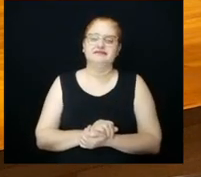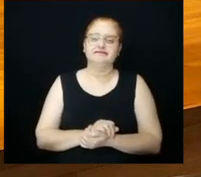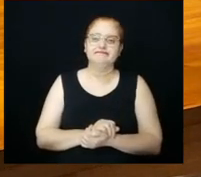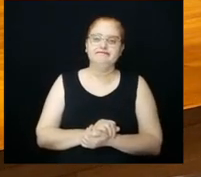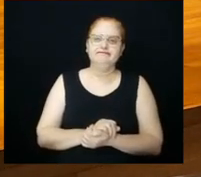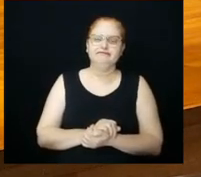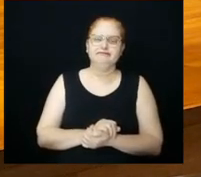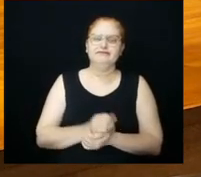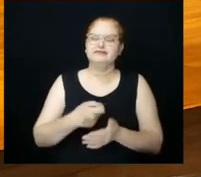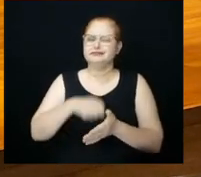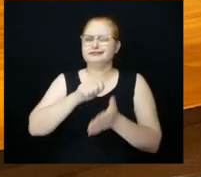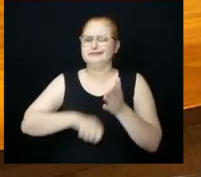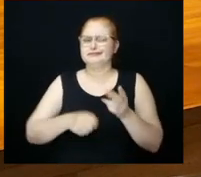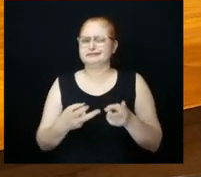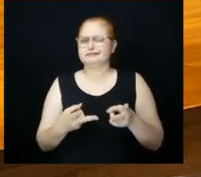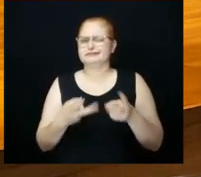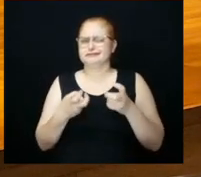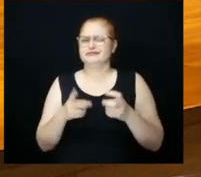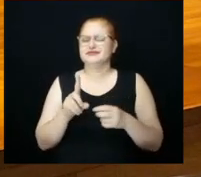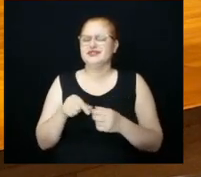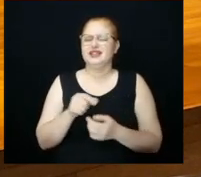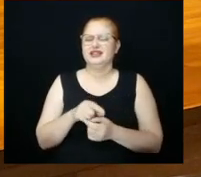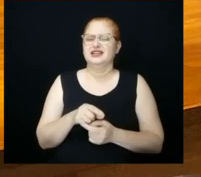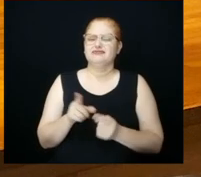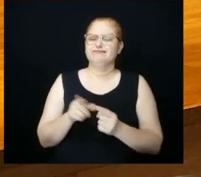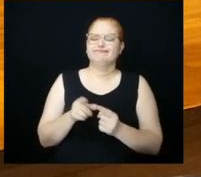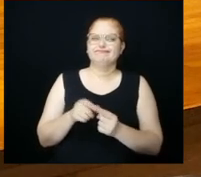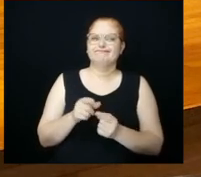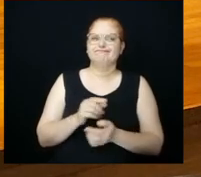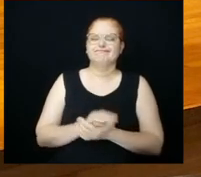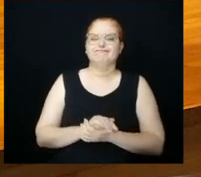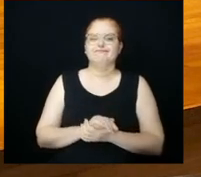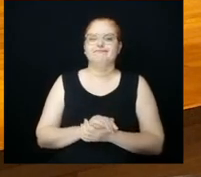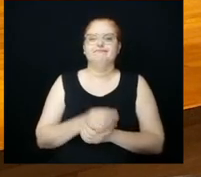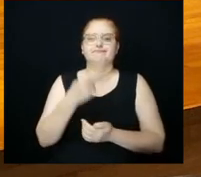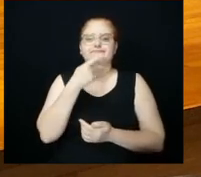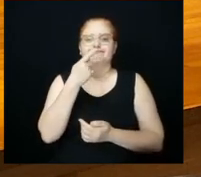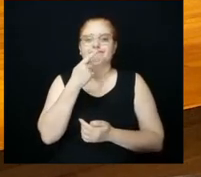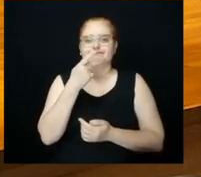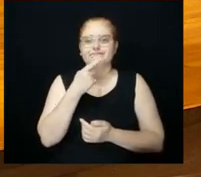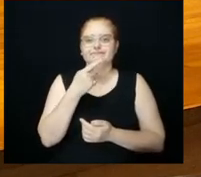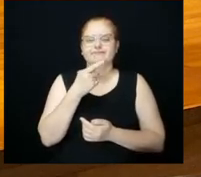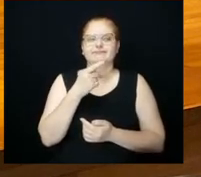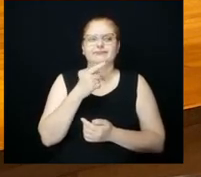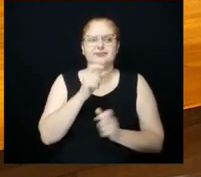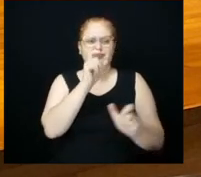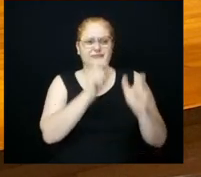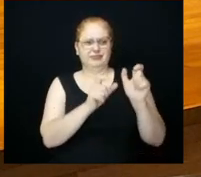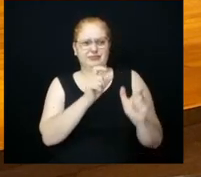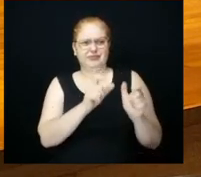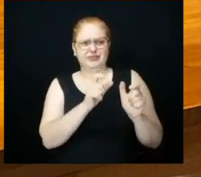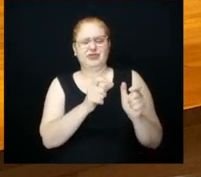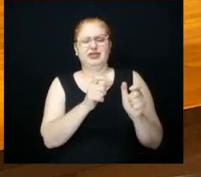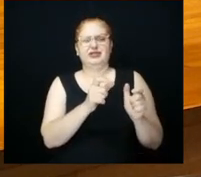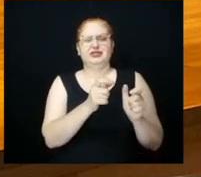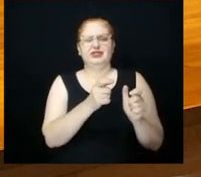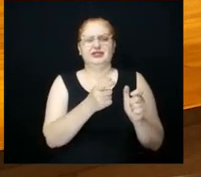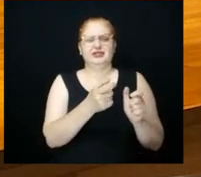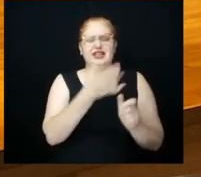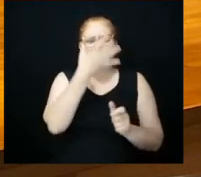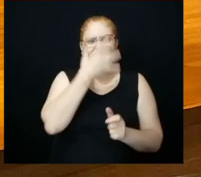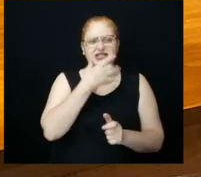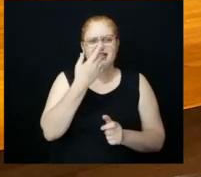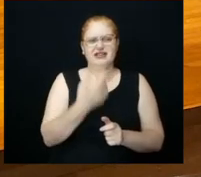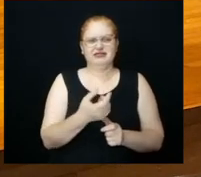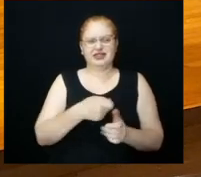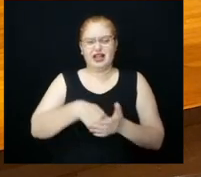E ela percebe que isso é uma espécie de, que ela vai chamar, né, que eles eram estranhados, que ela era estranhada pelos americanos, seus